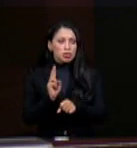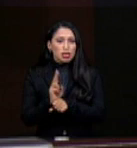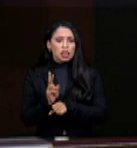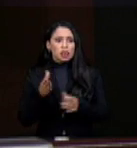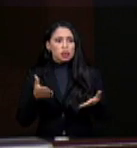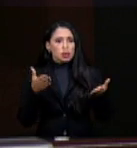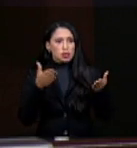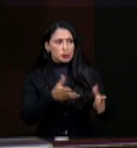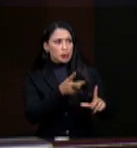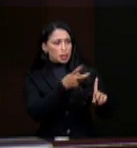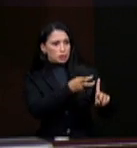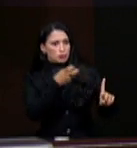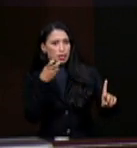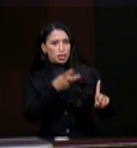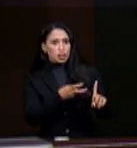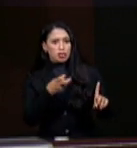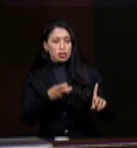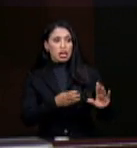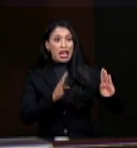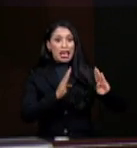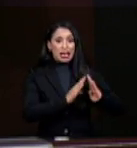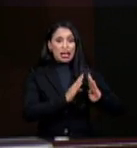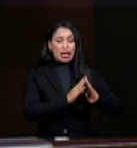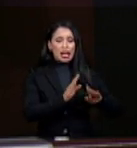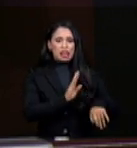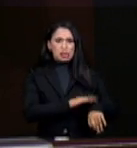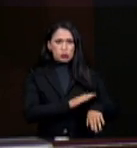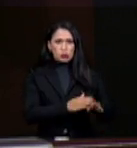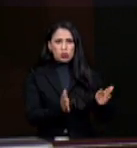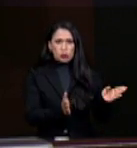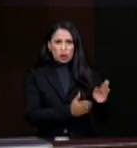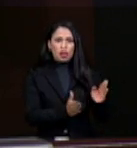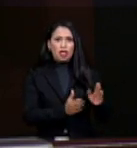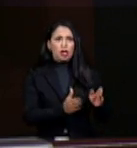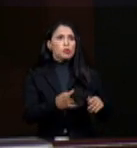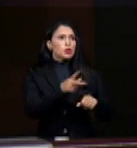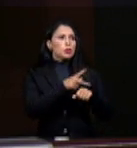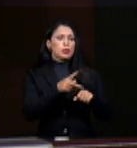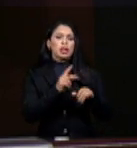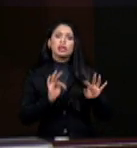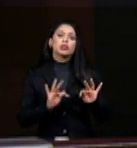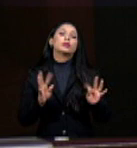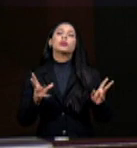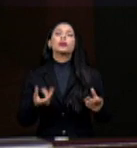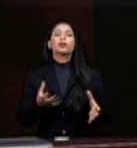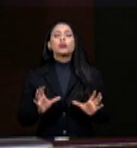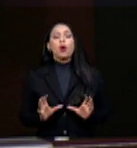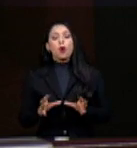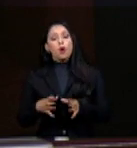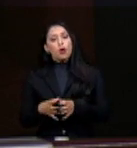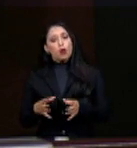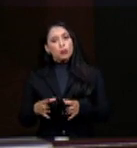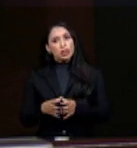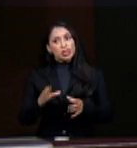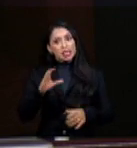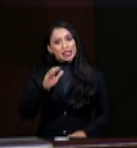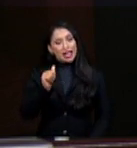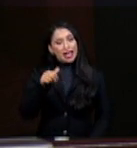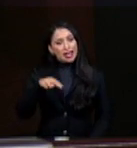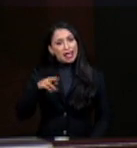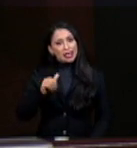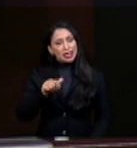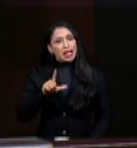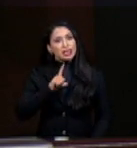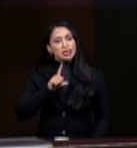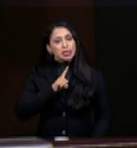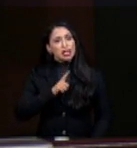para indígenas e moradias temporárias em todo o país. Nas comunidades ao redor do Canadá, centros de